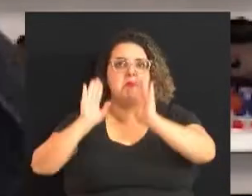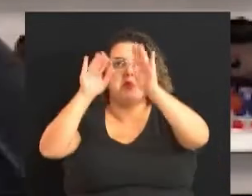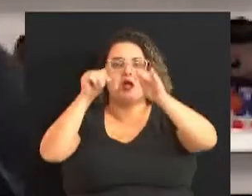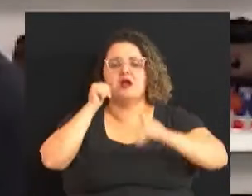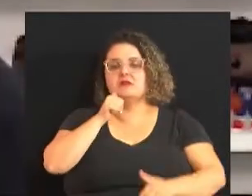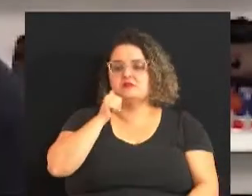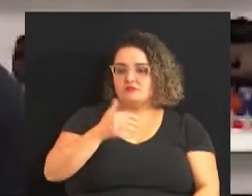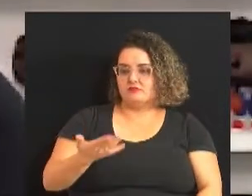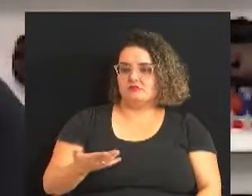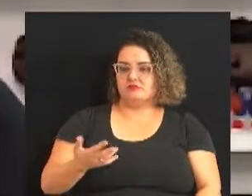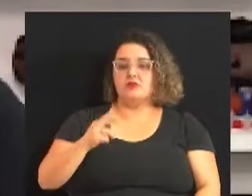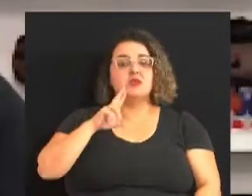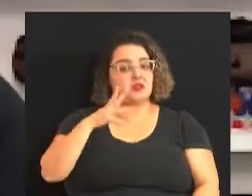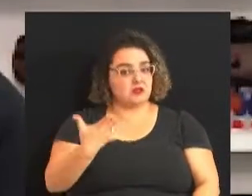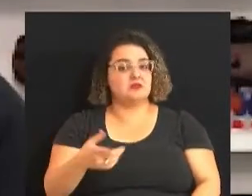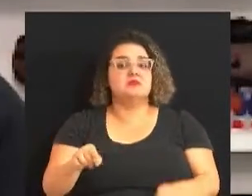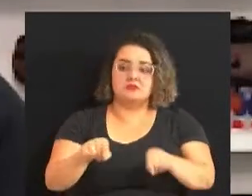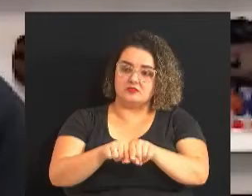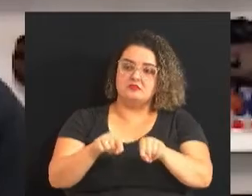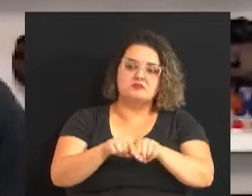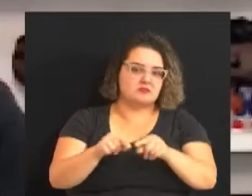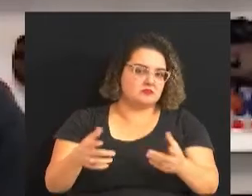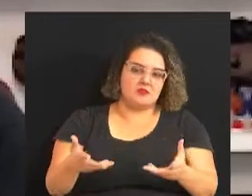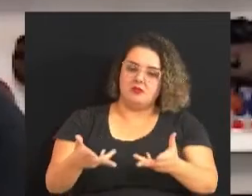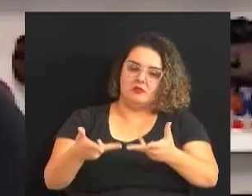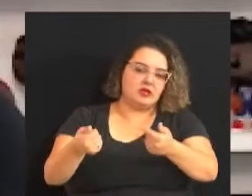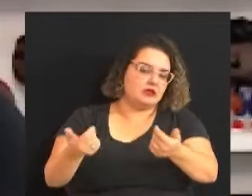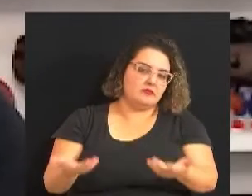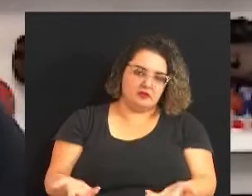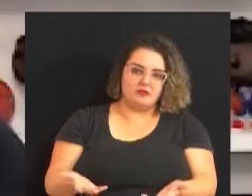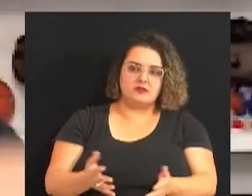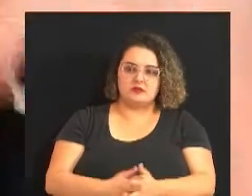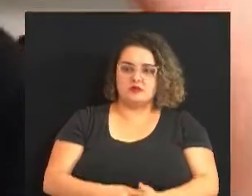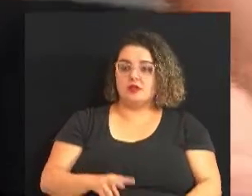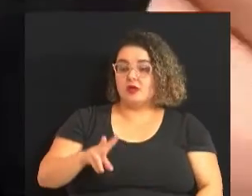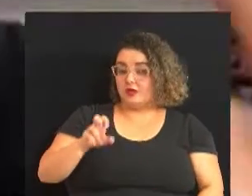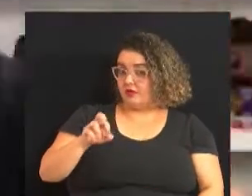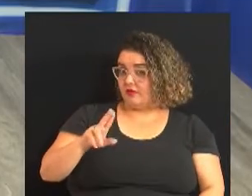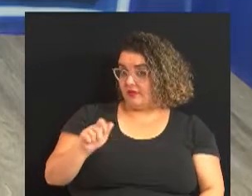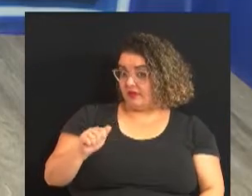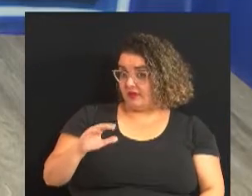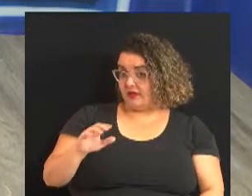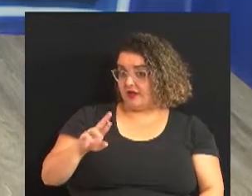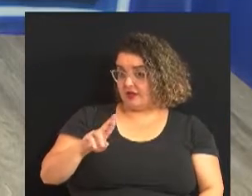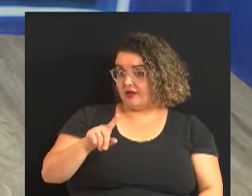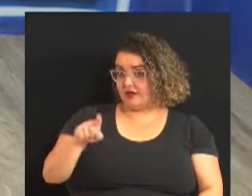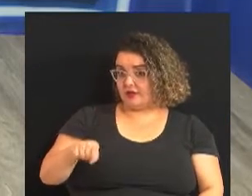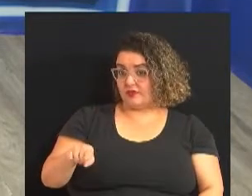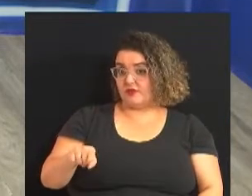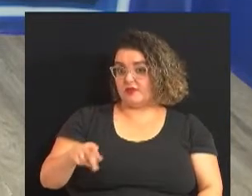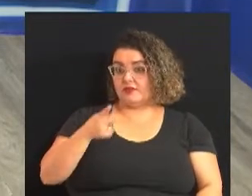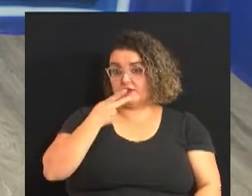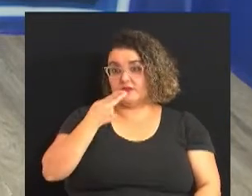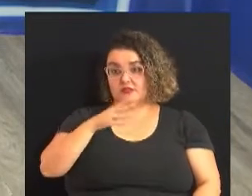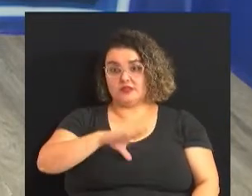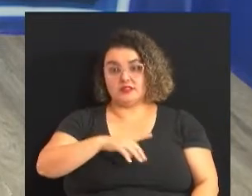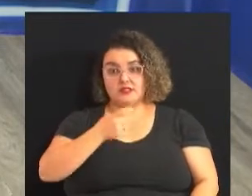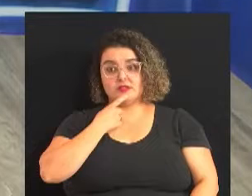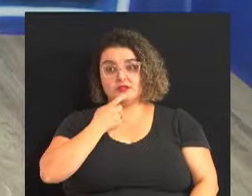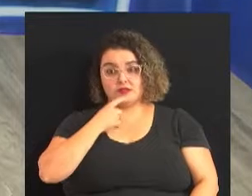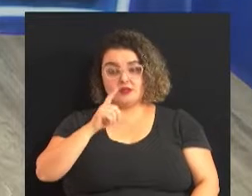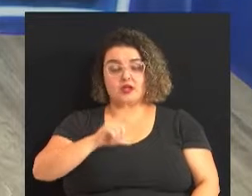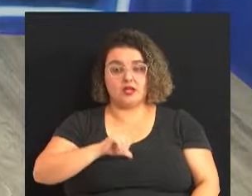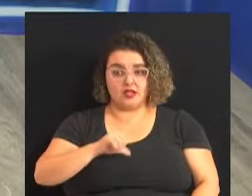e ter resultado também foi fundamental. E o Veracruz Basquete, que você citou, aqui da cidade de Campinas, que tem